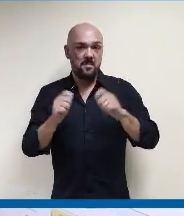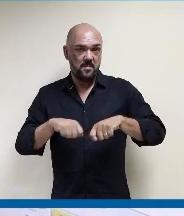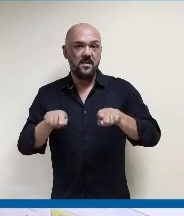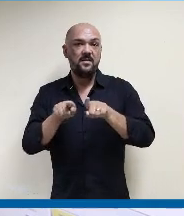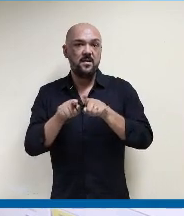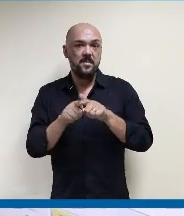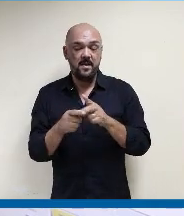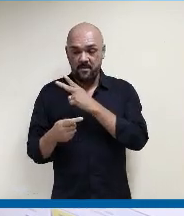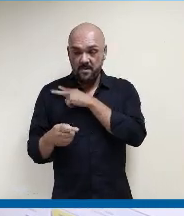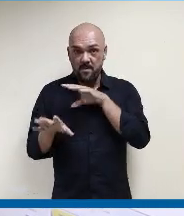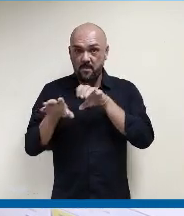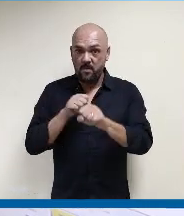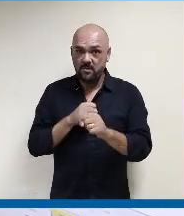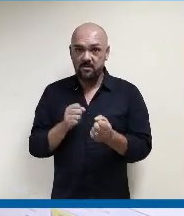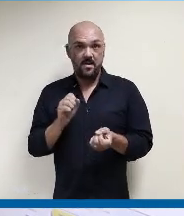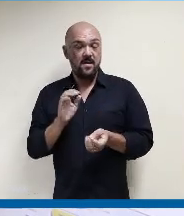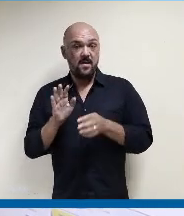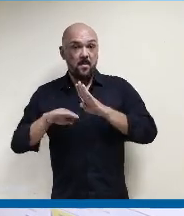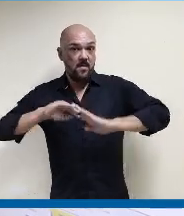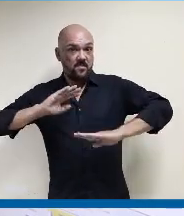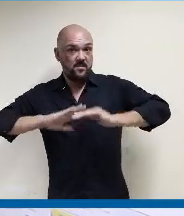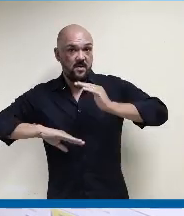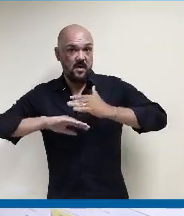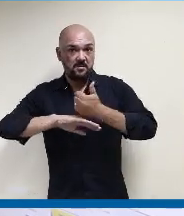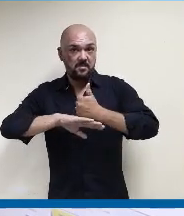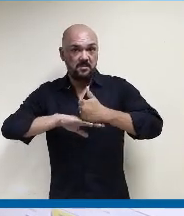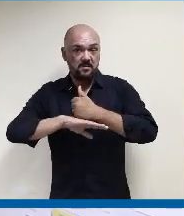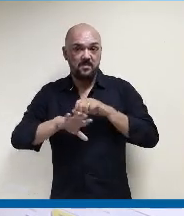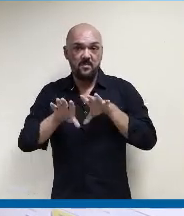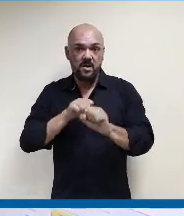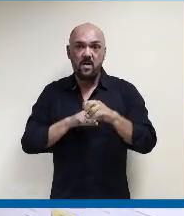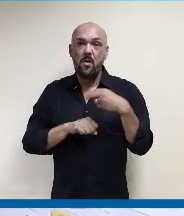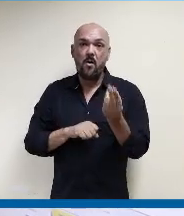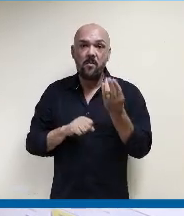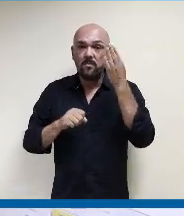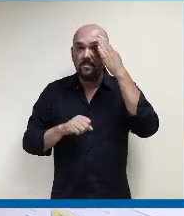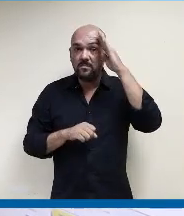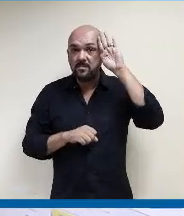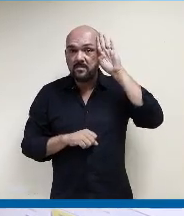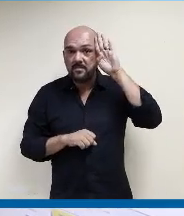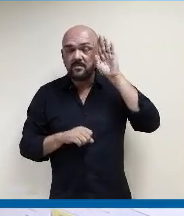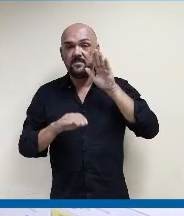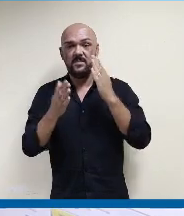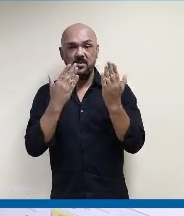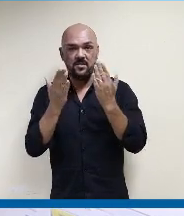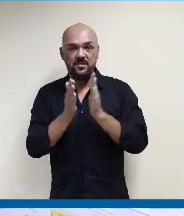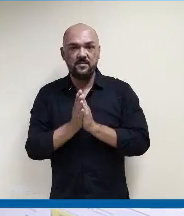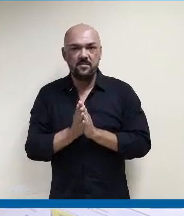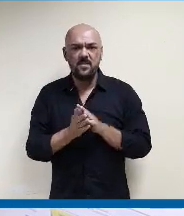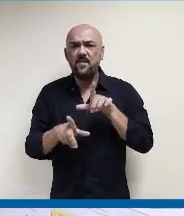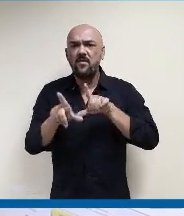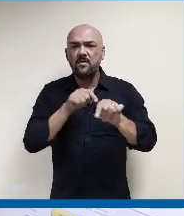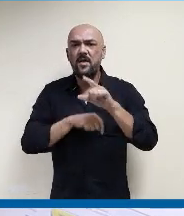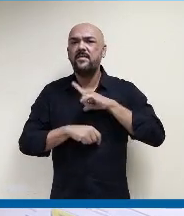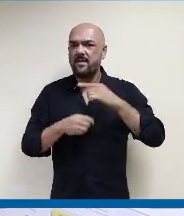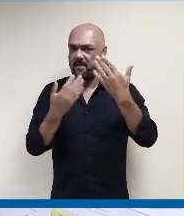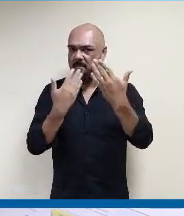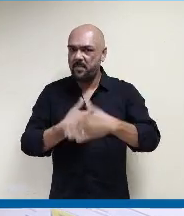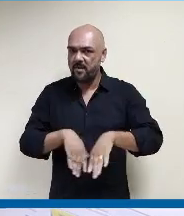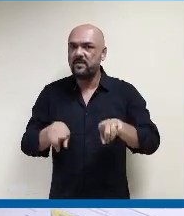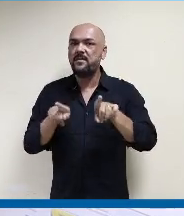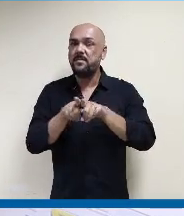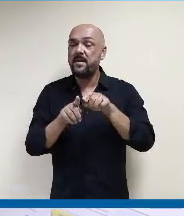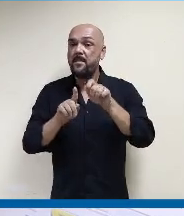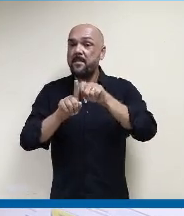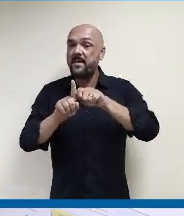os candidatos devem ter ensino médio médio profissionalizante completo ou formação em psicologia a seleção será por meio de